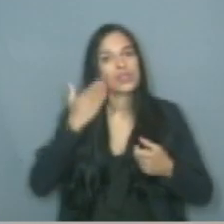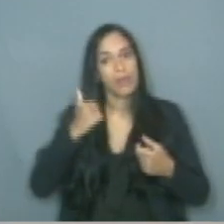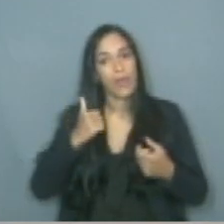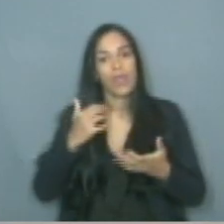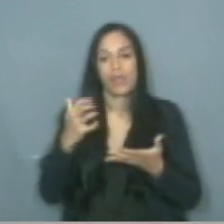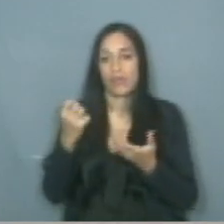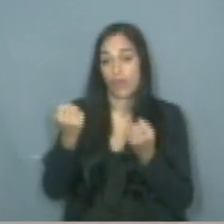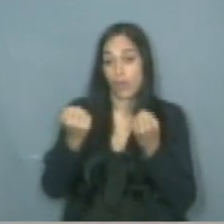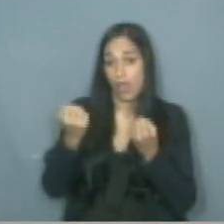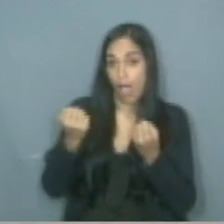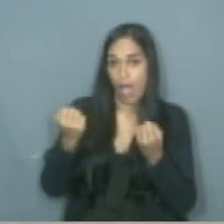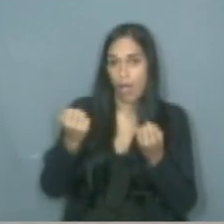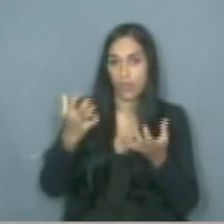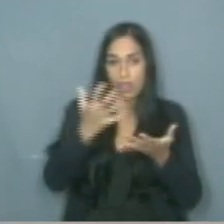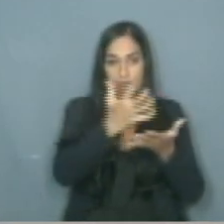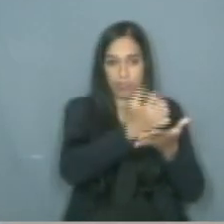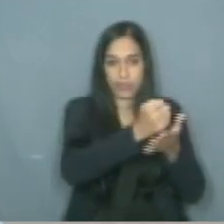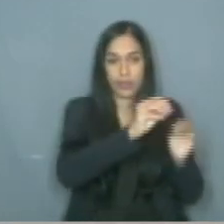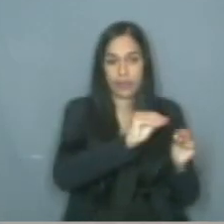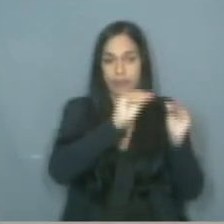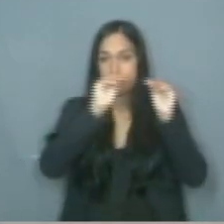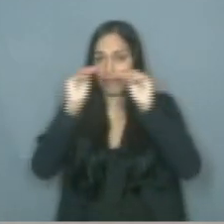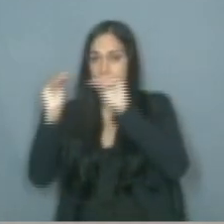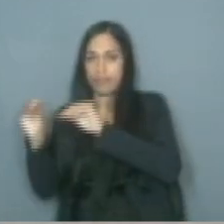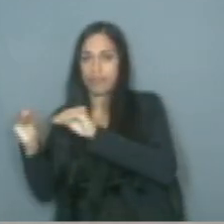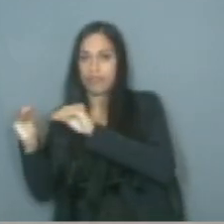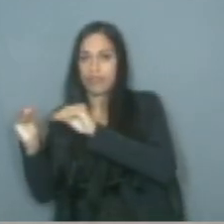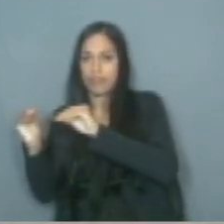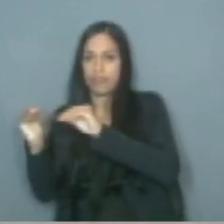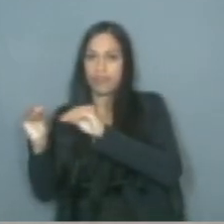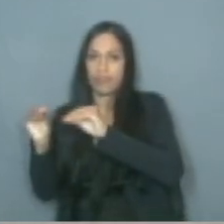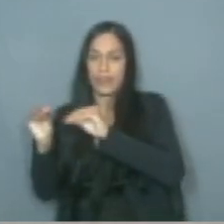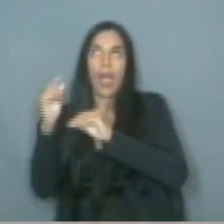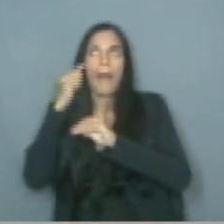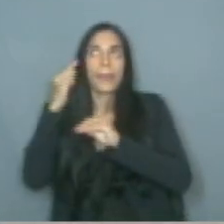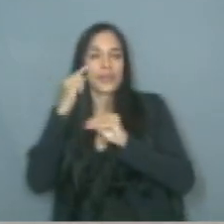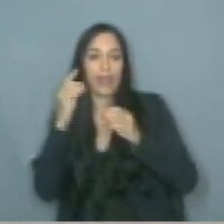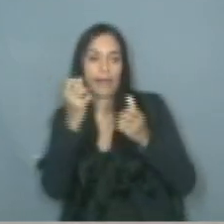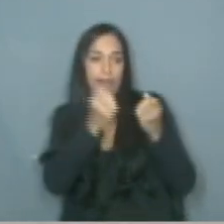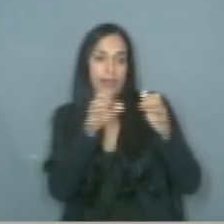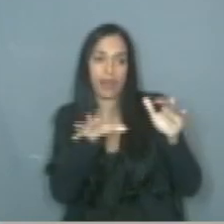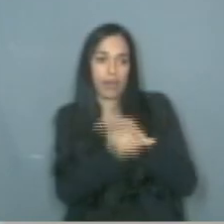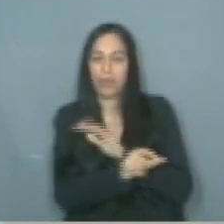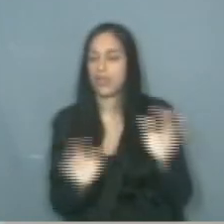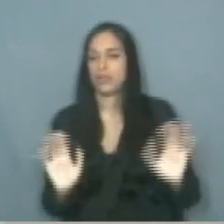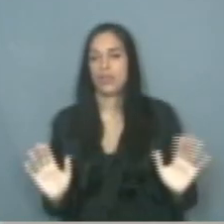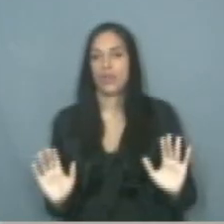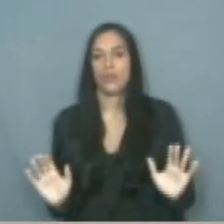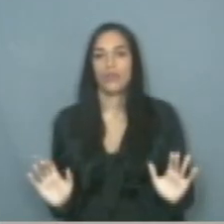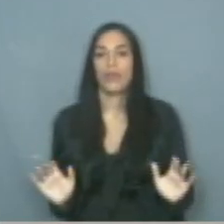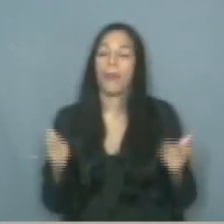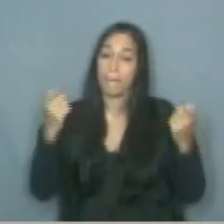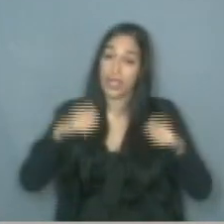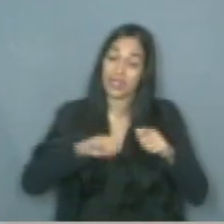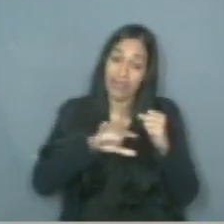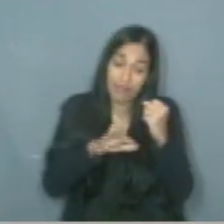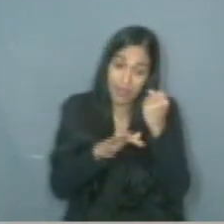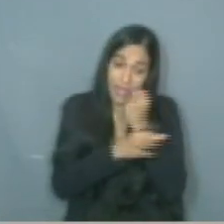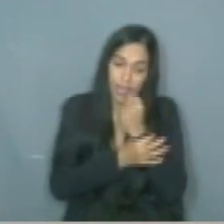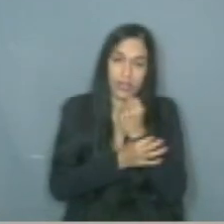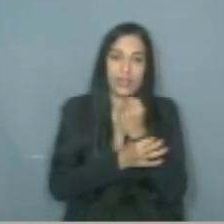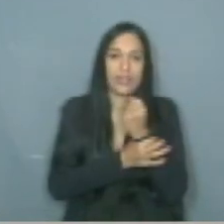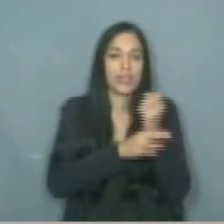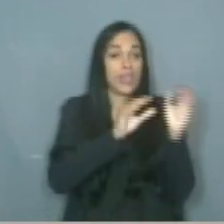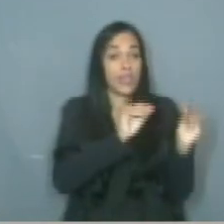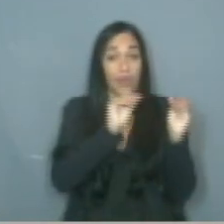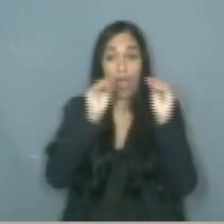sendo rebocado, de que o veículo não foi roubado. Inclusive, ter garantias de que esse